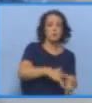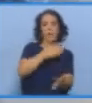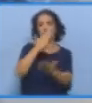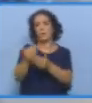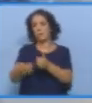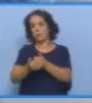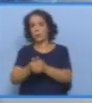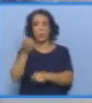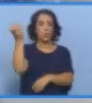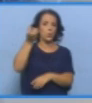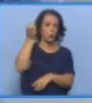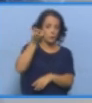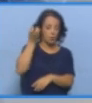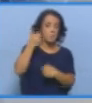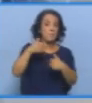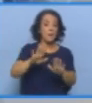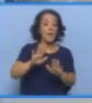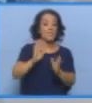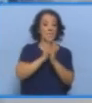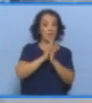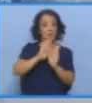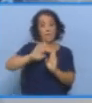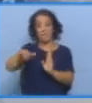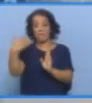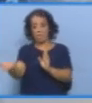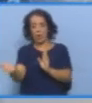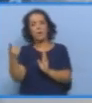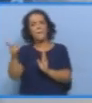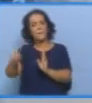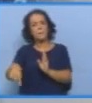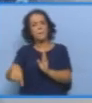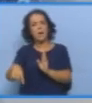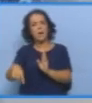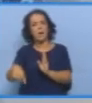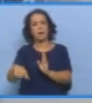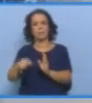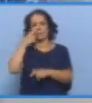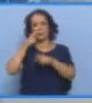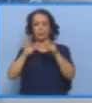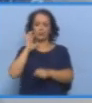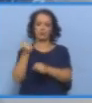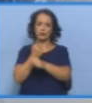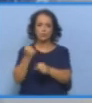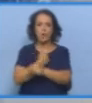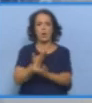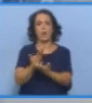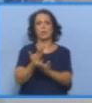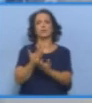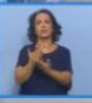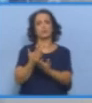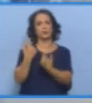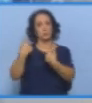à cultura, mas fora da Igreja há muitos e muitos quadros e funcionários e trabalhadores que estão em órgãos